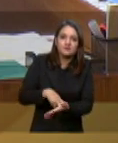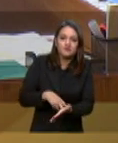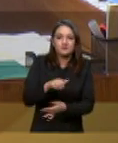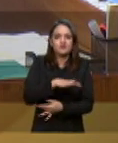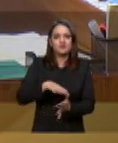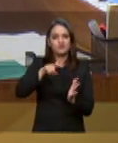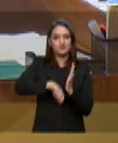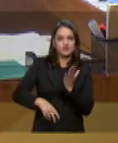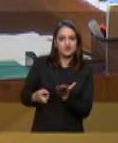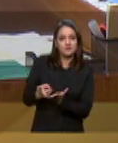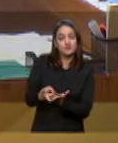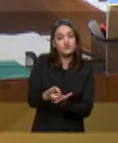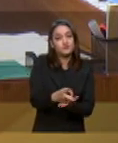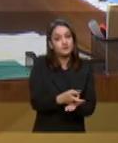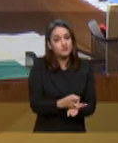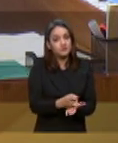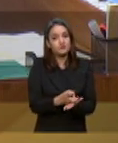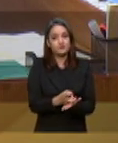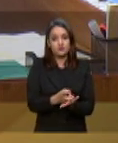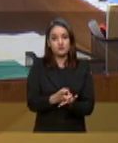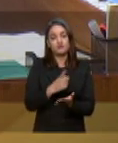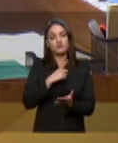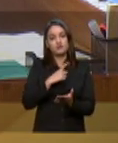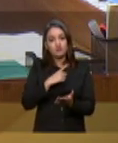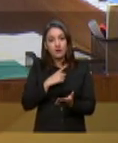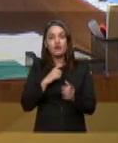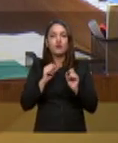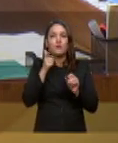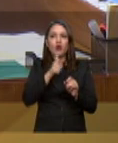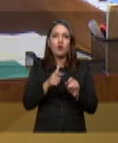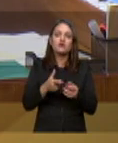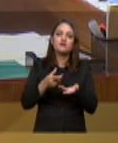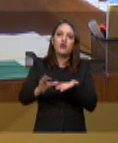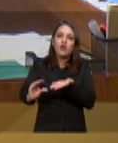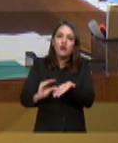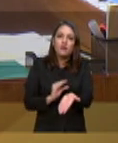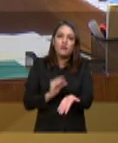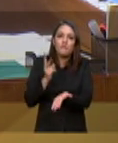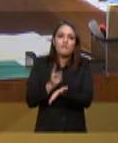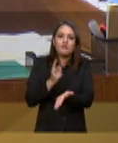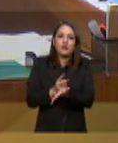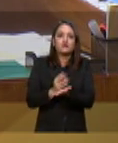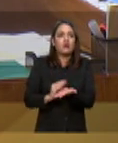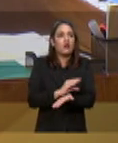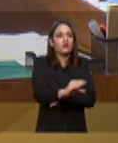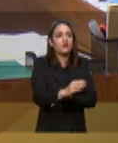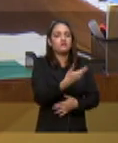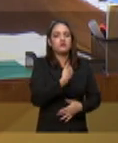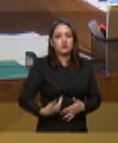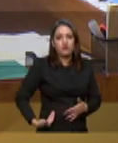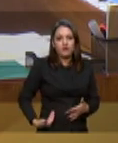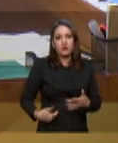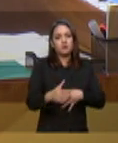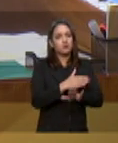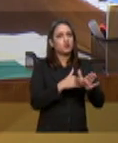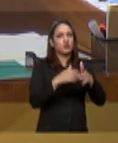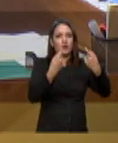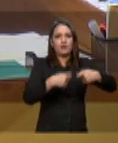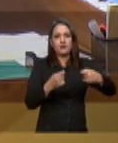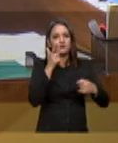tributária, como forma de buscar o devido recolhimento do tributo a fins de prover o Estado com as condições materiais para alcançar